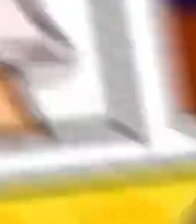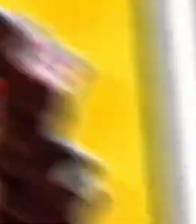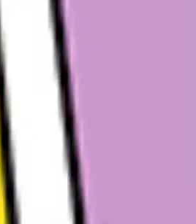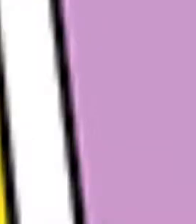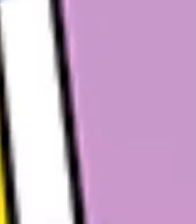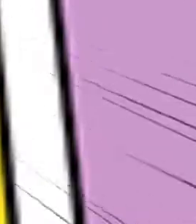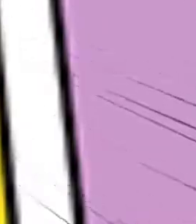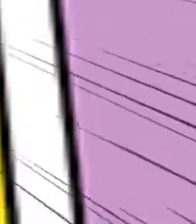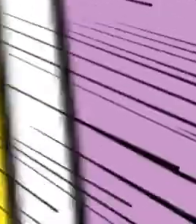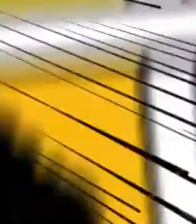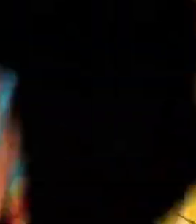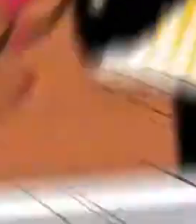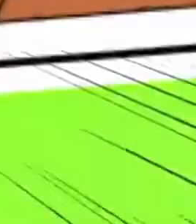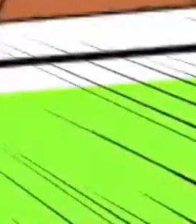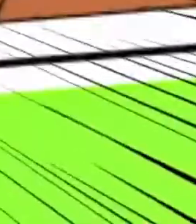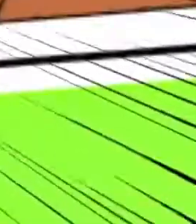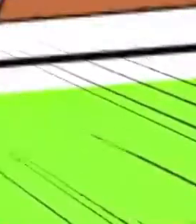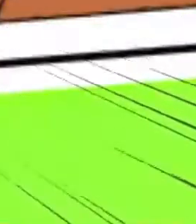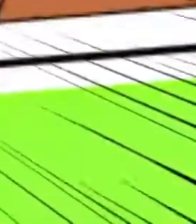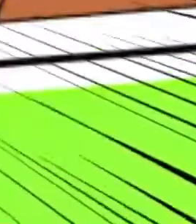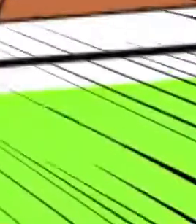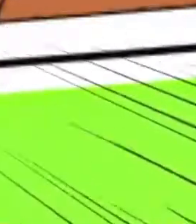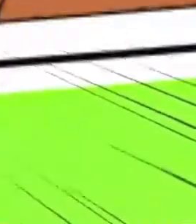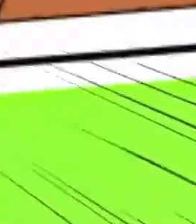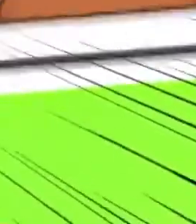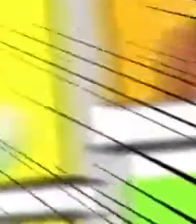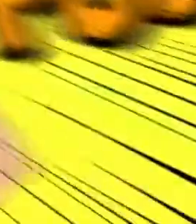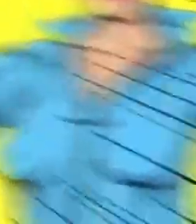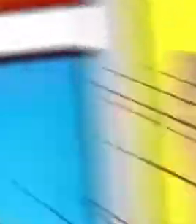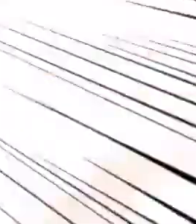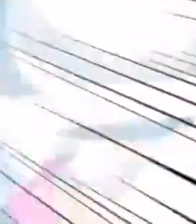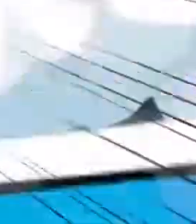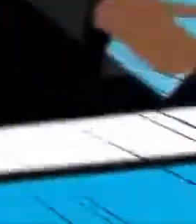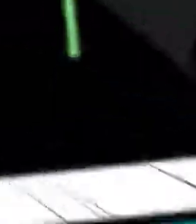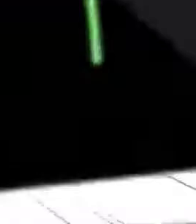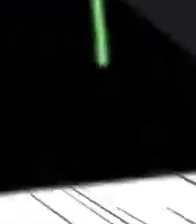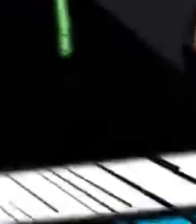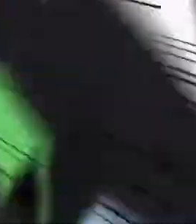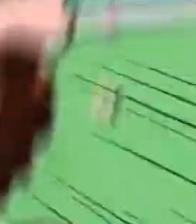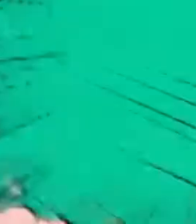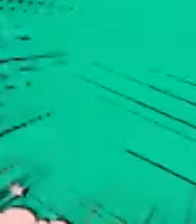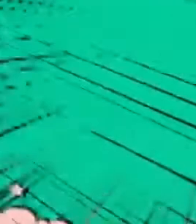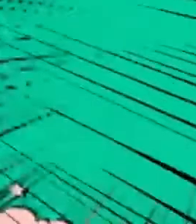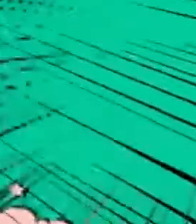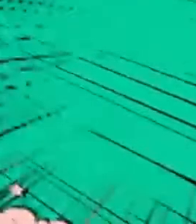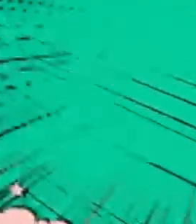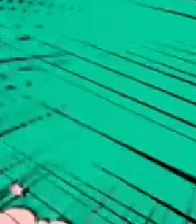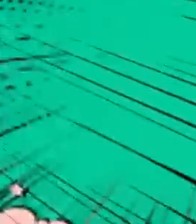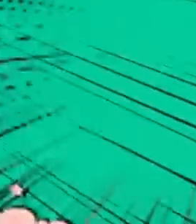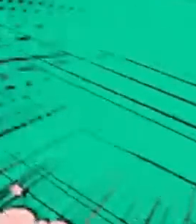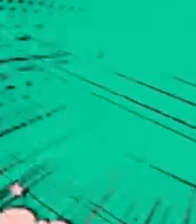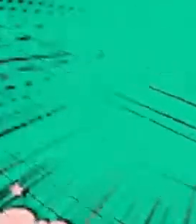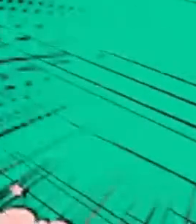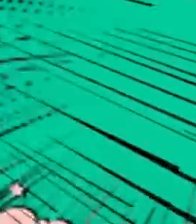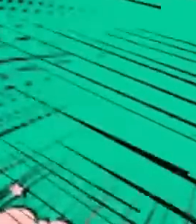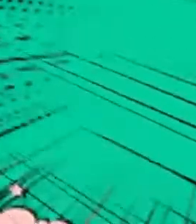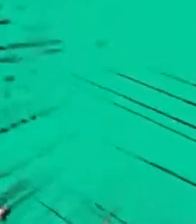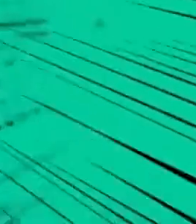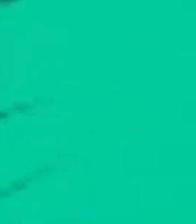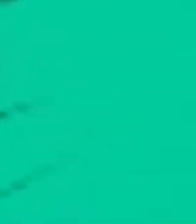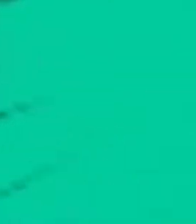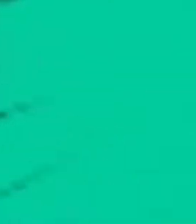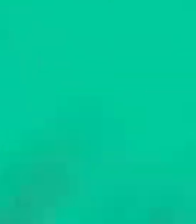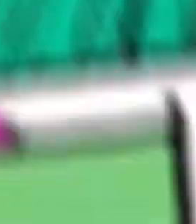Nós estamos ligadas, queremos ser respeitadas. Juntas somos mais fortes, juntas somos melhores. Ouçam a nossa voz, é bom saber que não